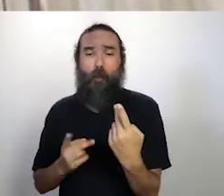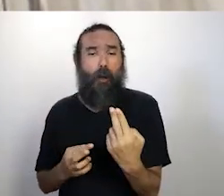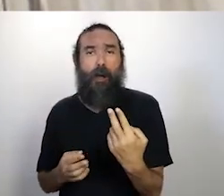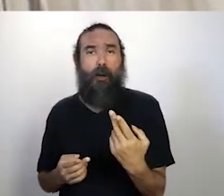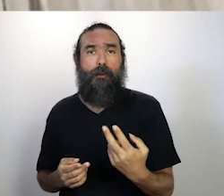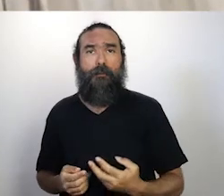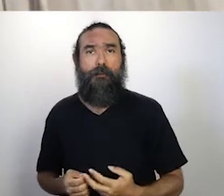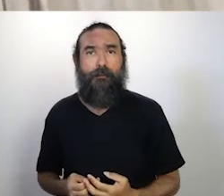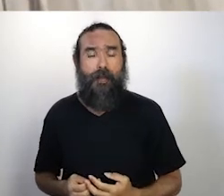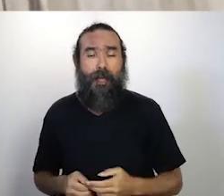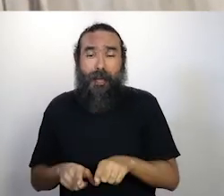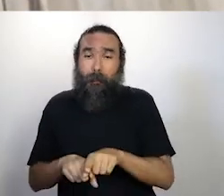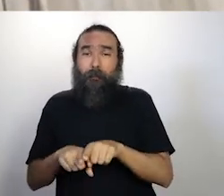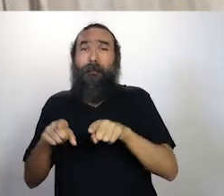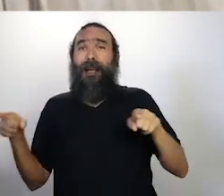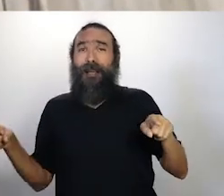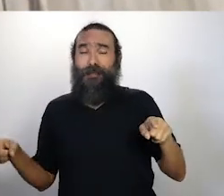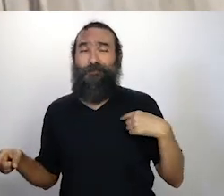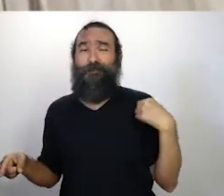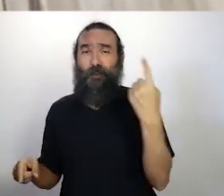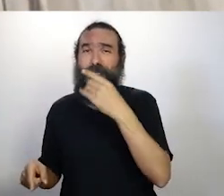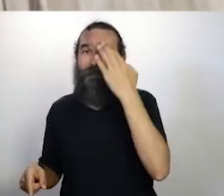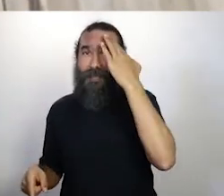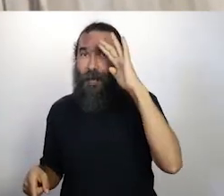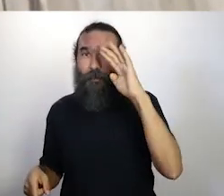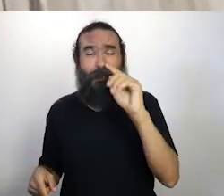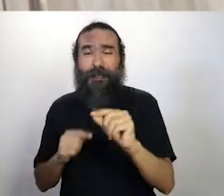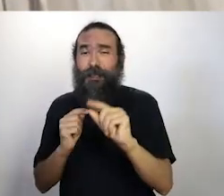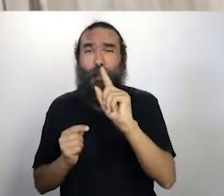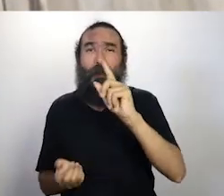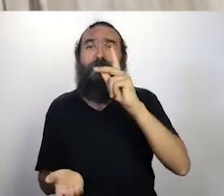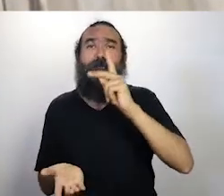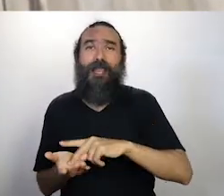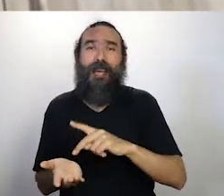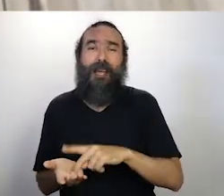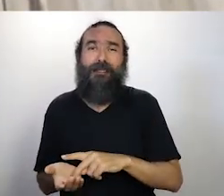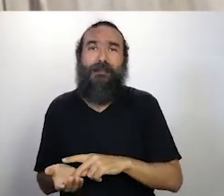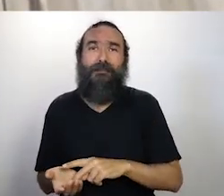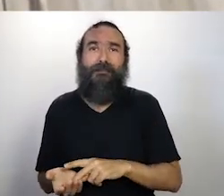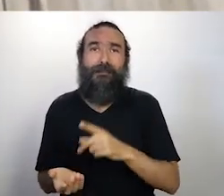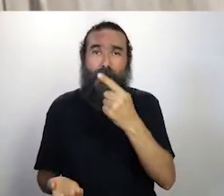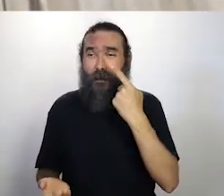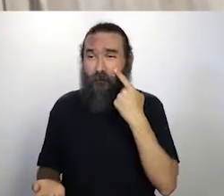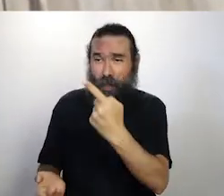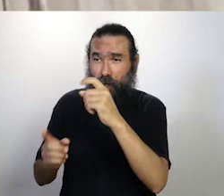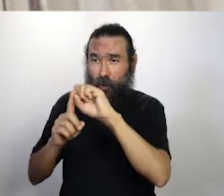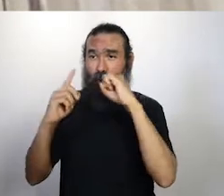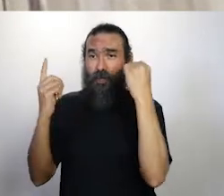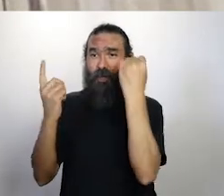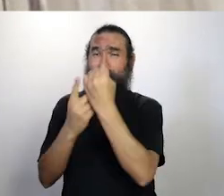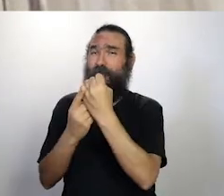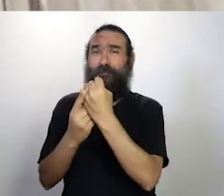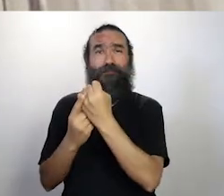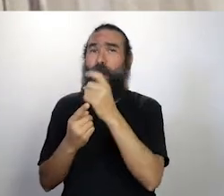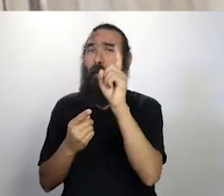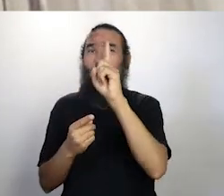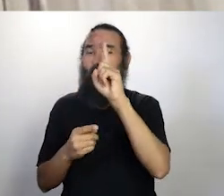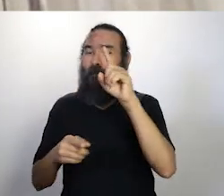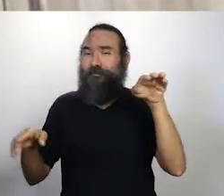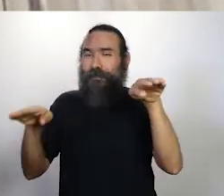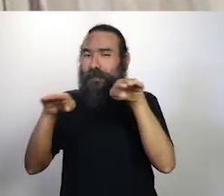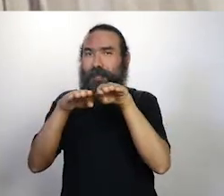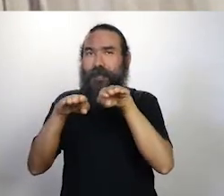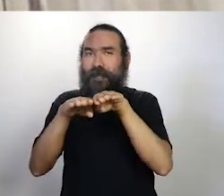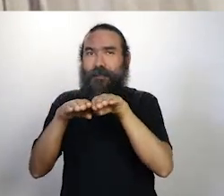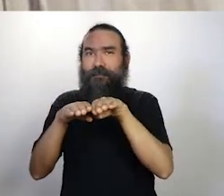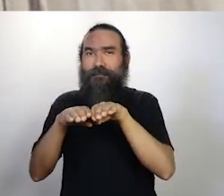Mas, infelizmente, a prática disso, ela, evidentemente, quando a gente olha para a sociedade, ela ainda não é dessa maneira, e não é só revoltante, mas